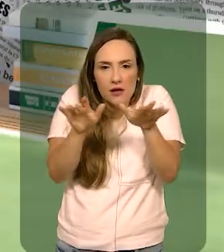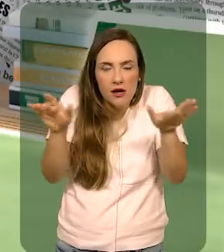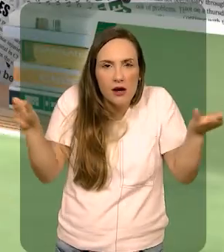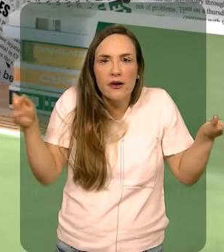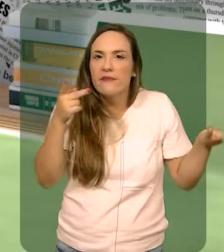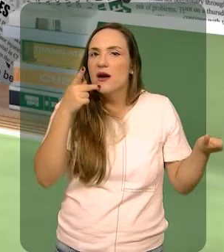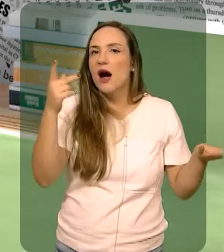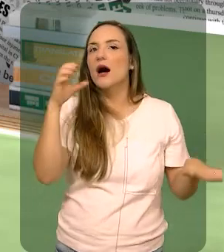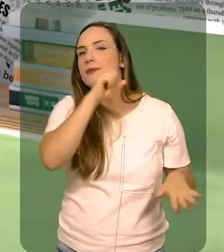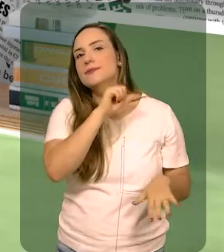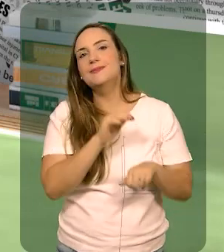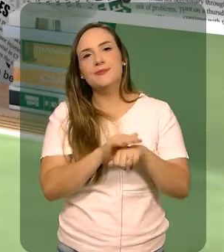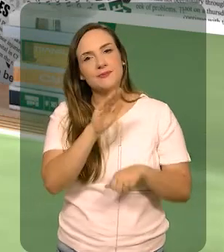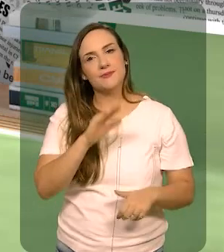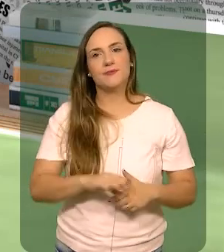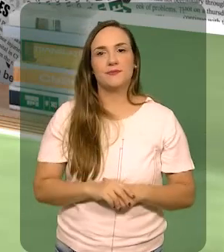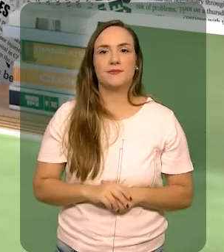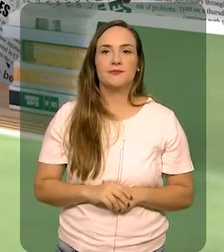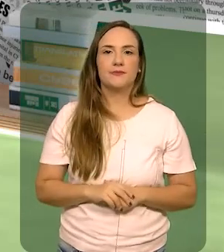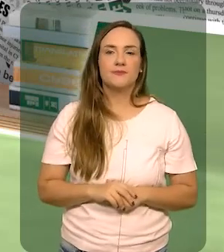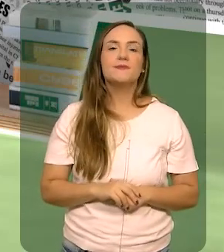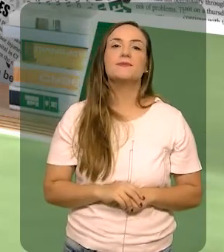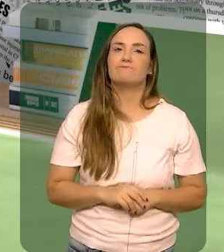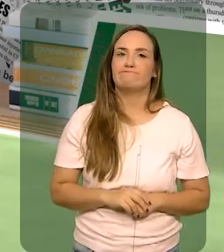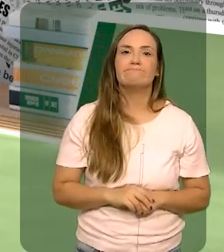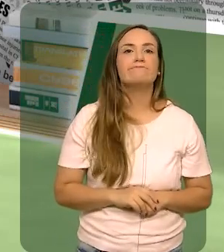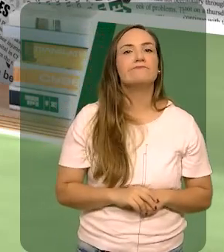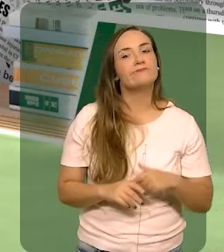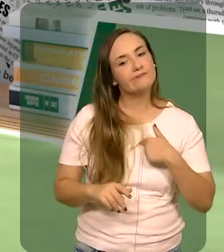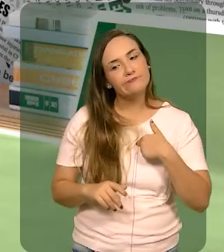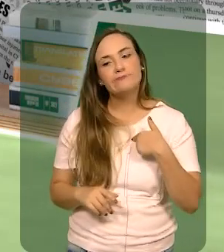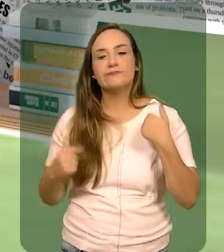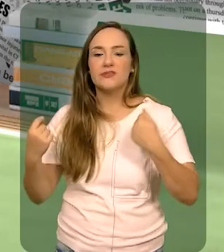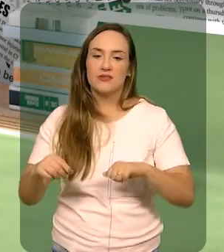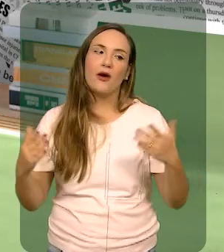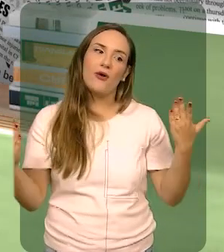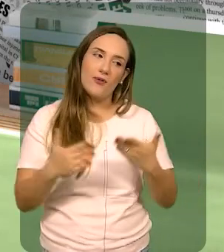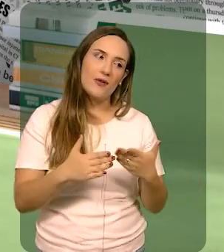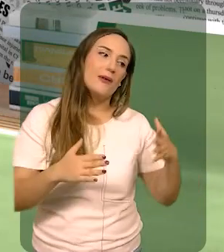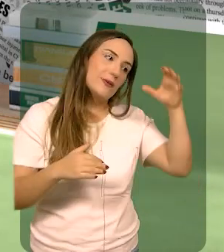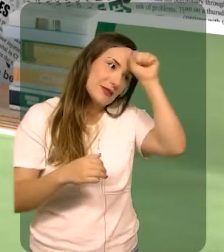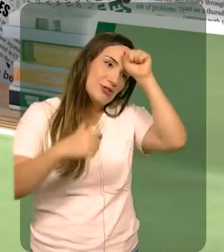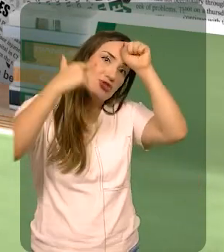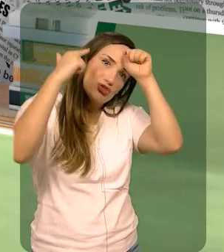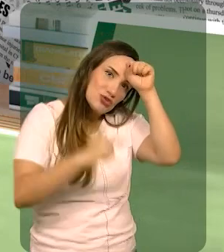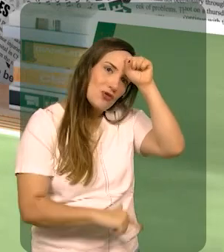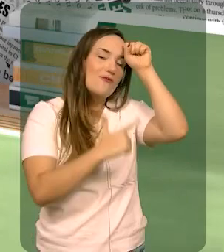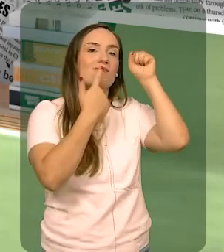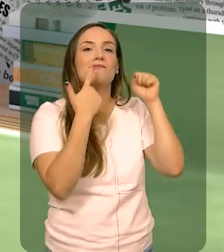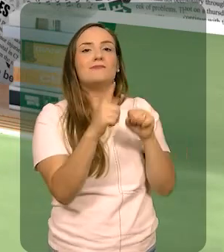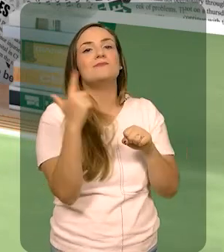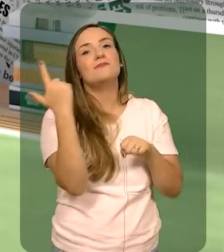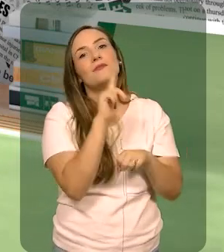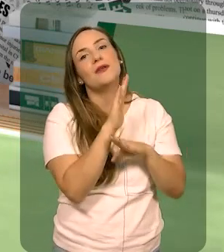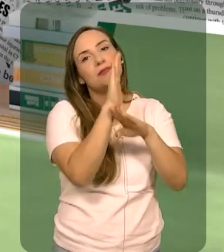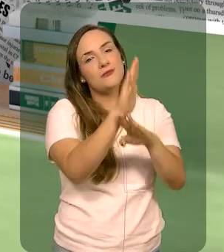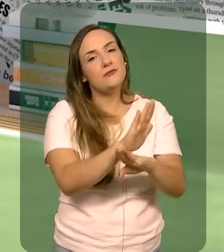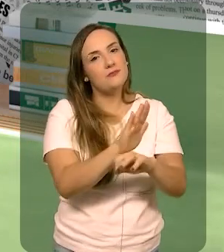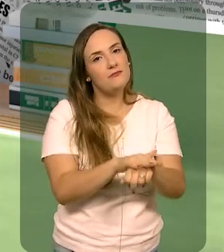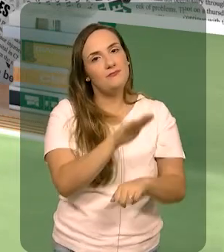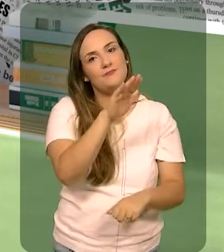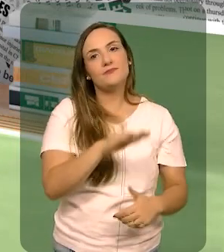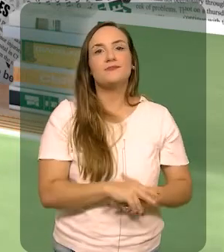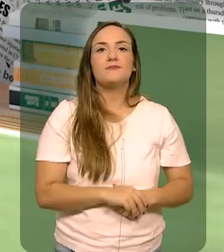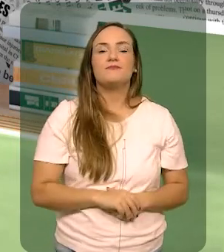pluralizar de forma mais rápida, né? E aí eu vou ter que reaprender a língua para também